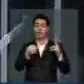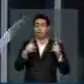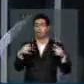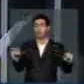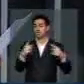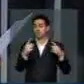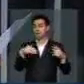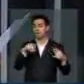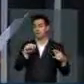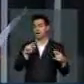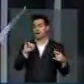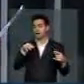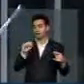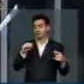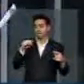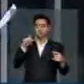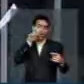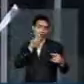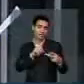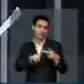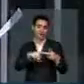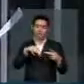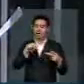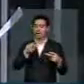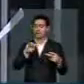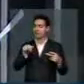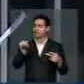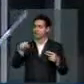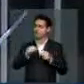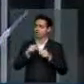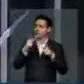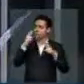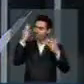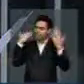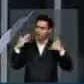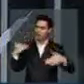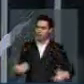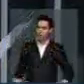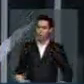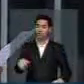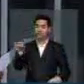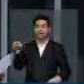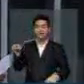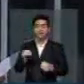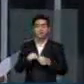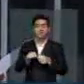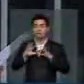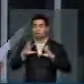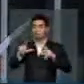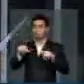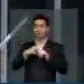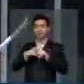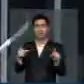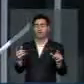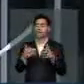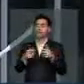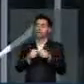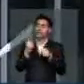Marina morena Marina você se pintou Marina você faça tudo mas faça o